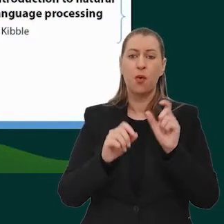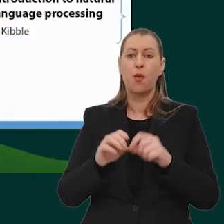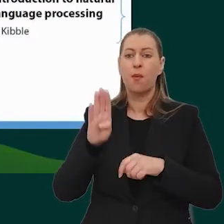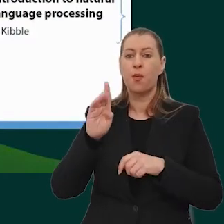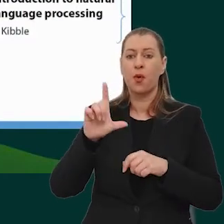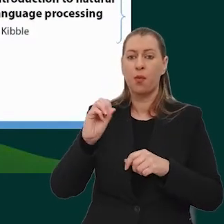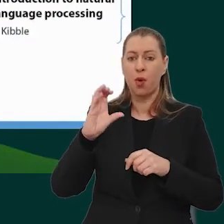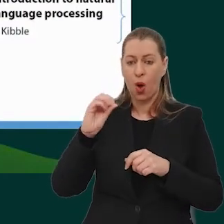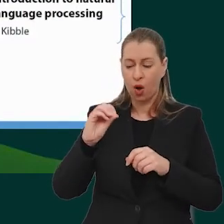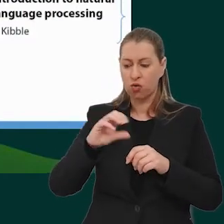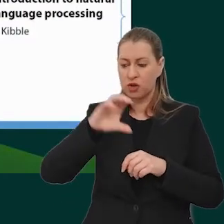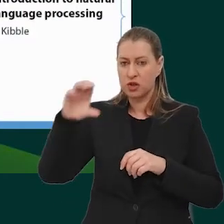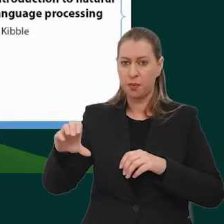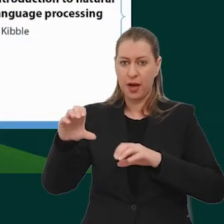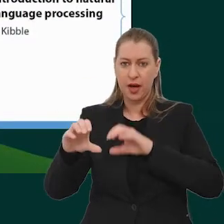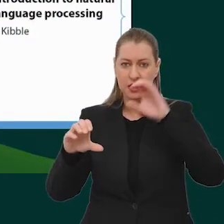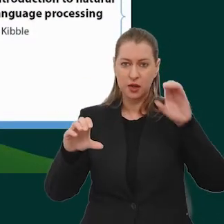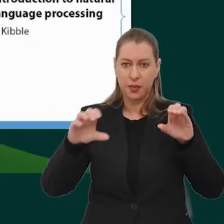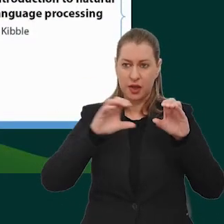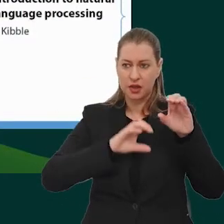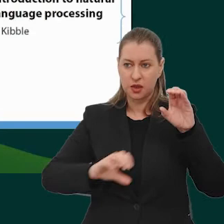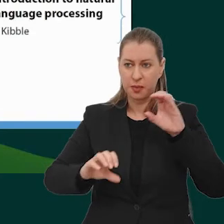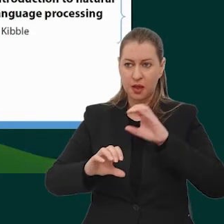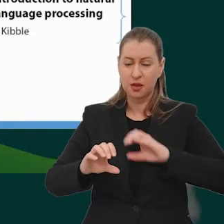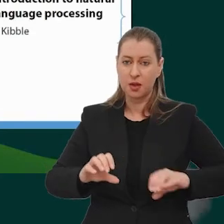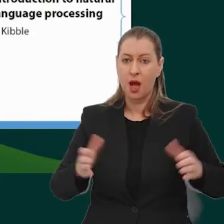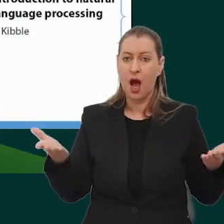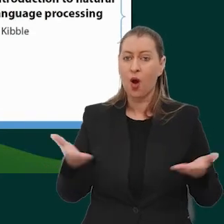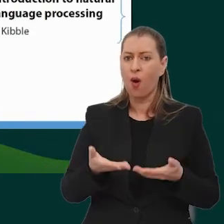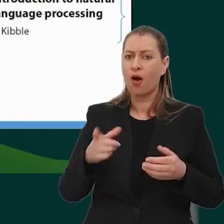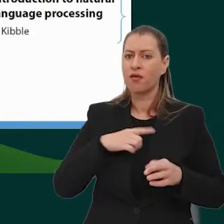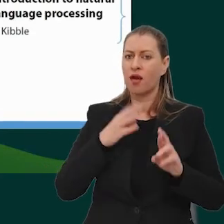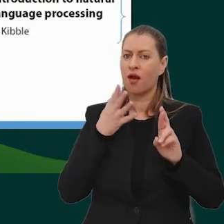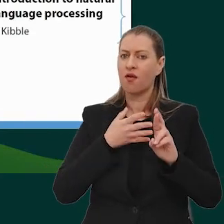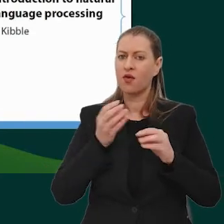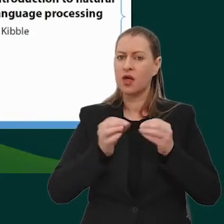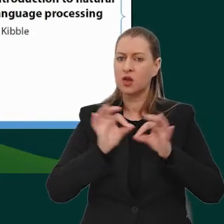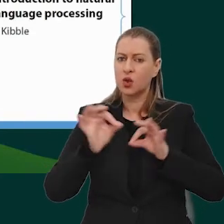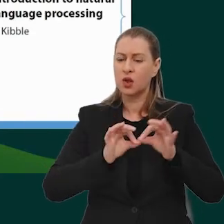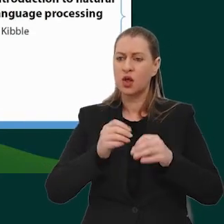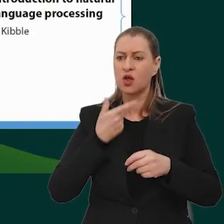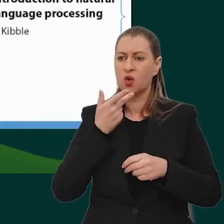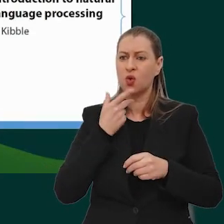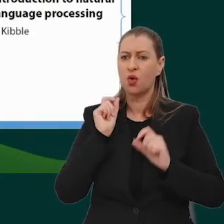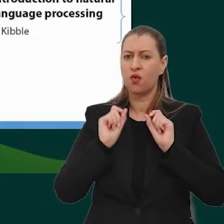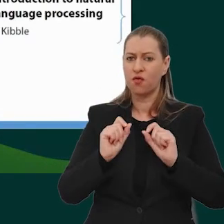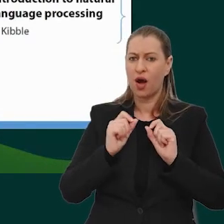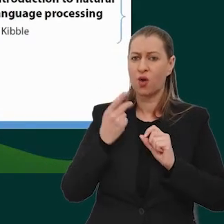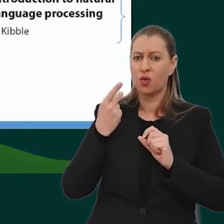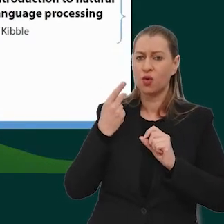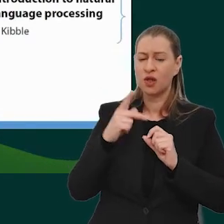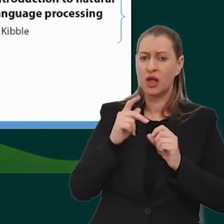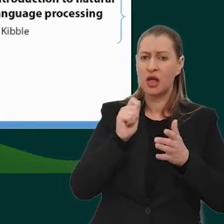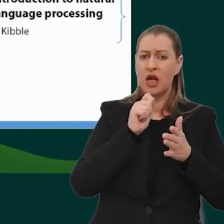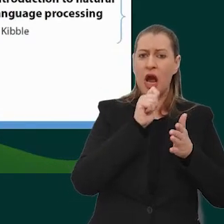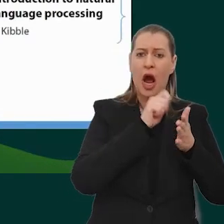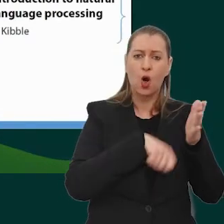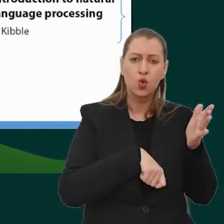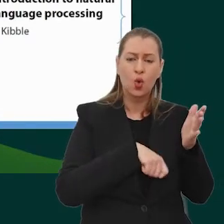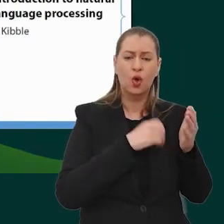mas agora a gente já tem aqui entrando a correferência. Tá, mas quando eu falo doutor separado, não faz